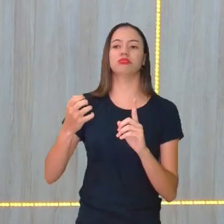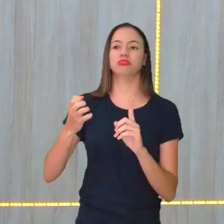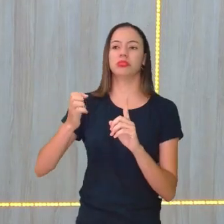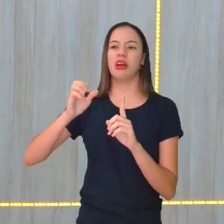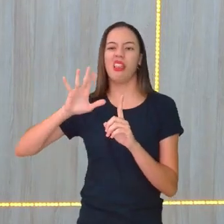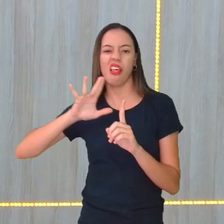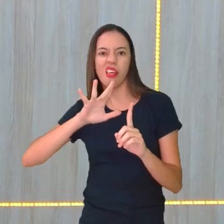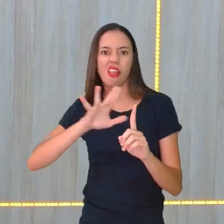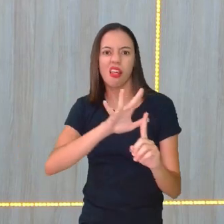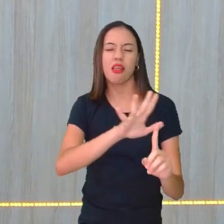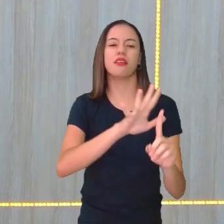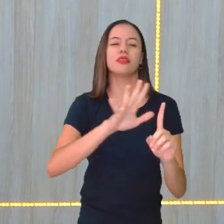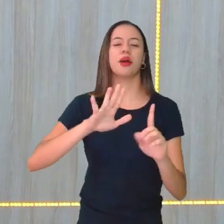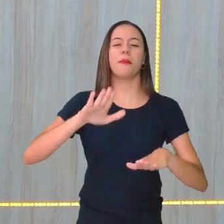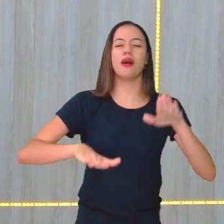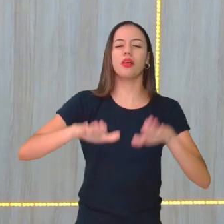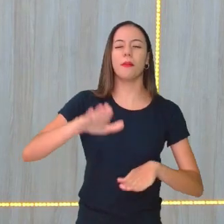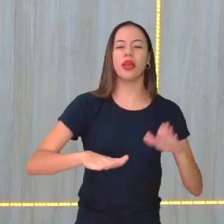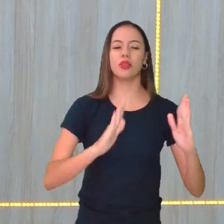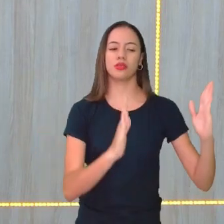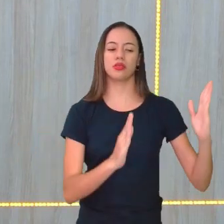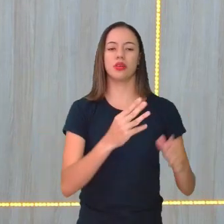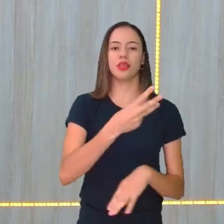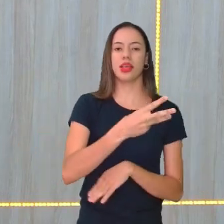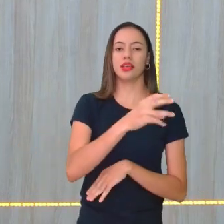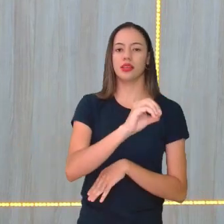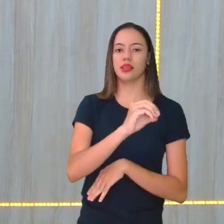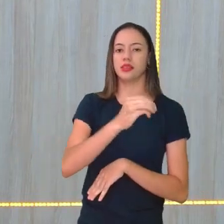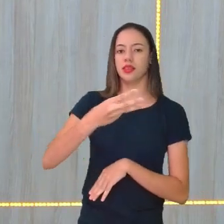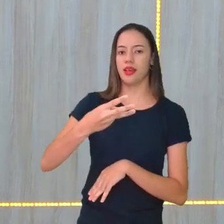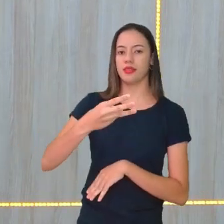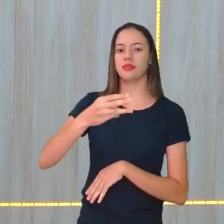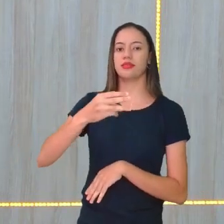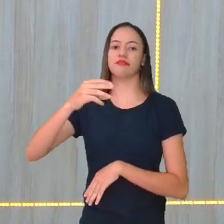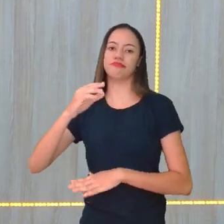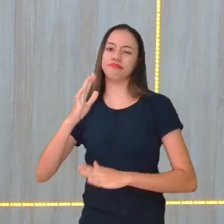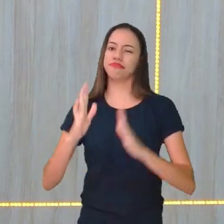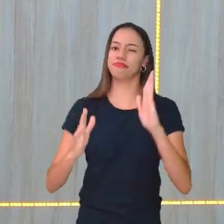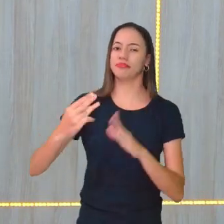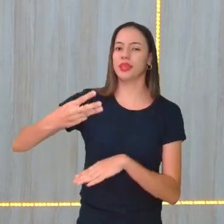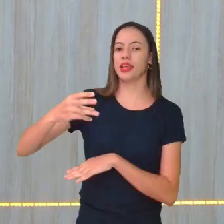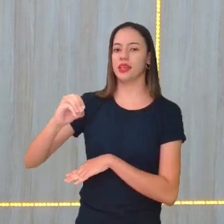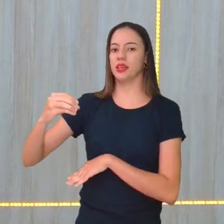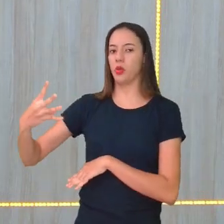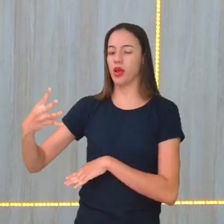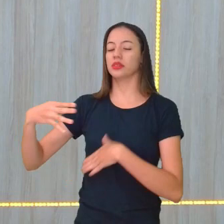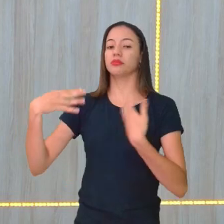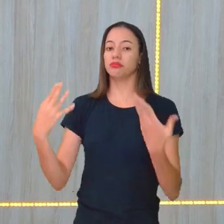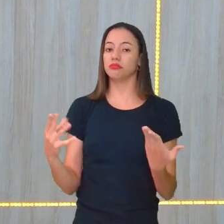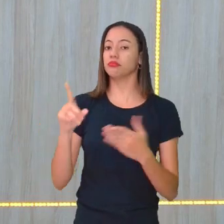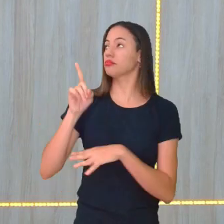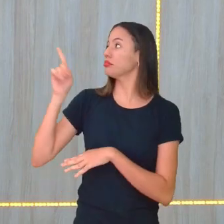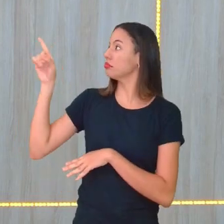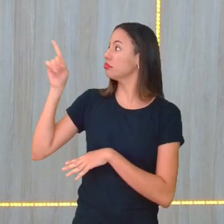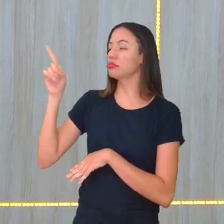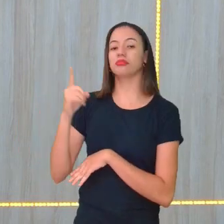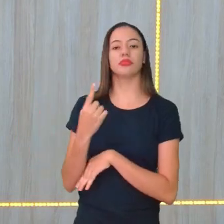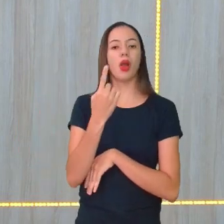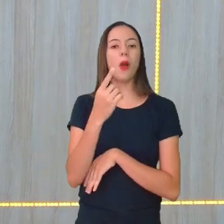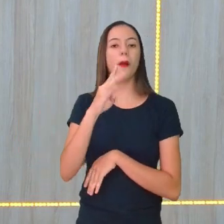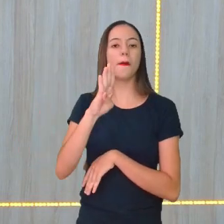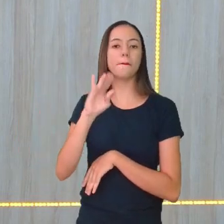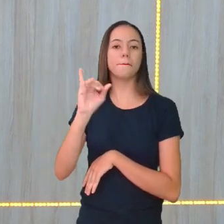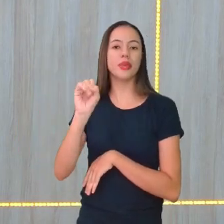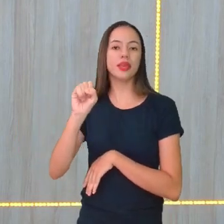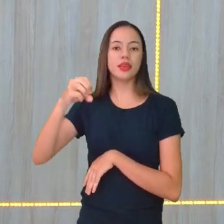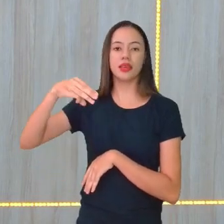de 303, 304, né? E que ele foi um dos signatários, ou seja, um dos bispos que